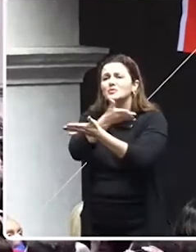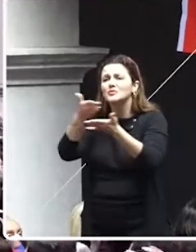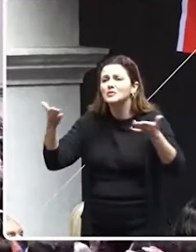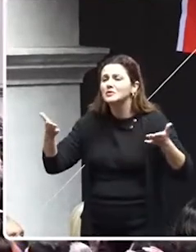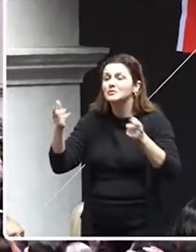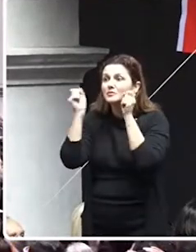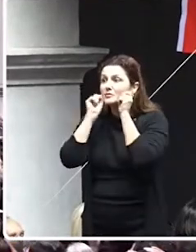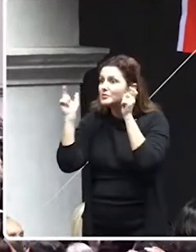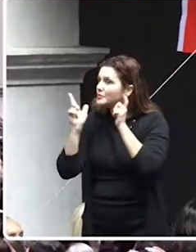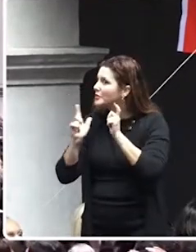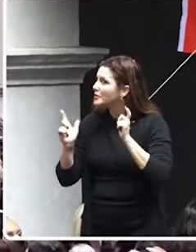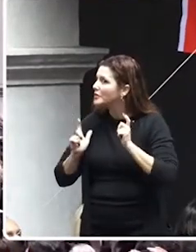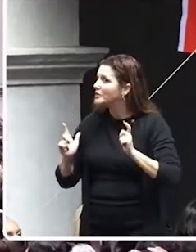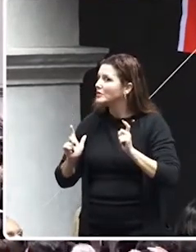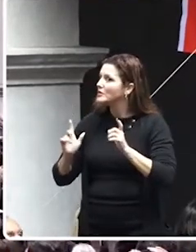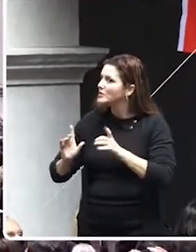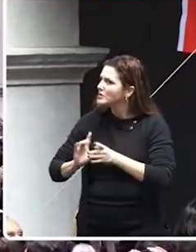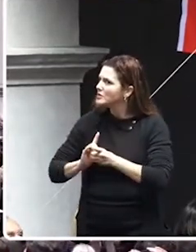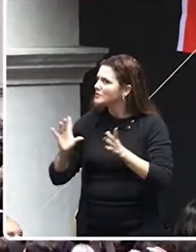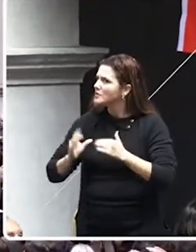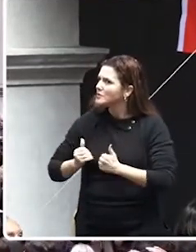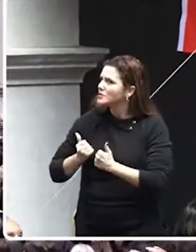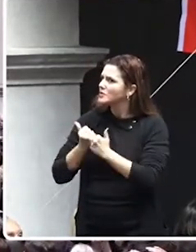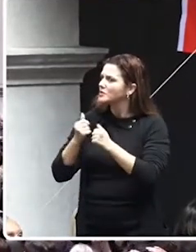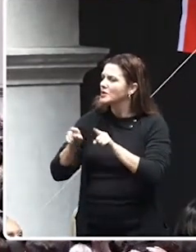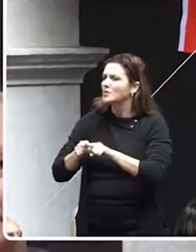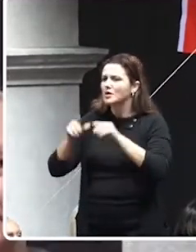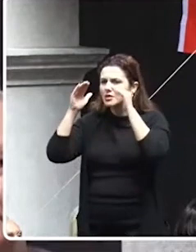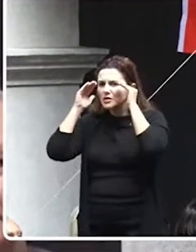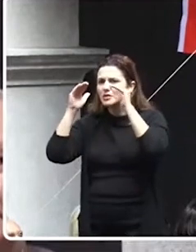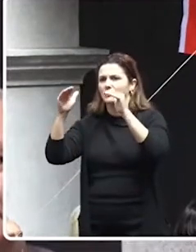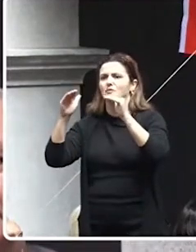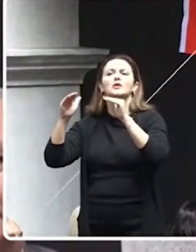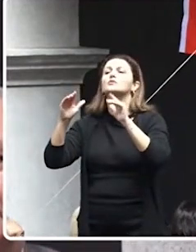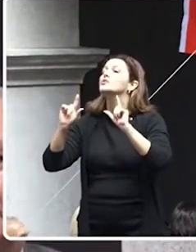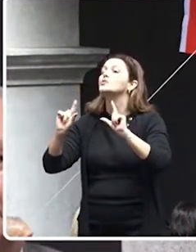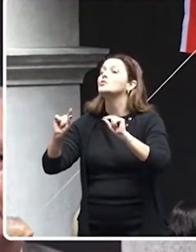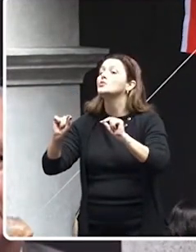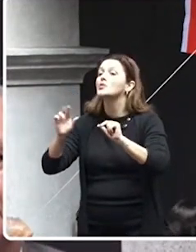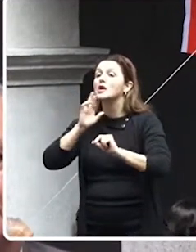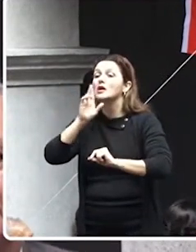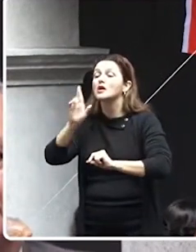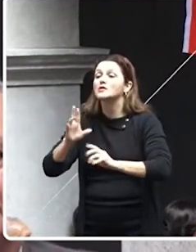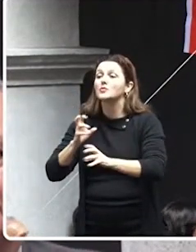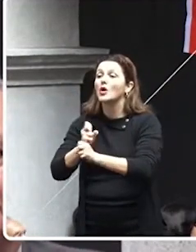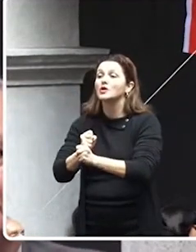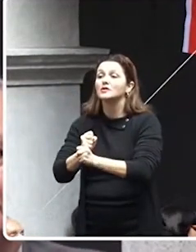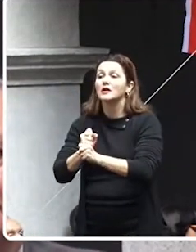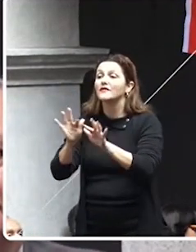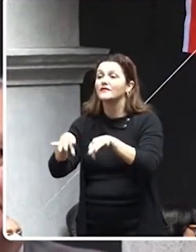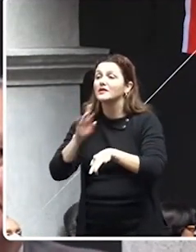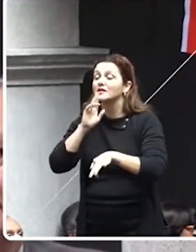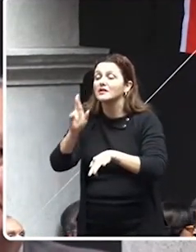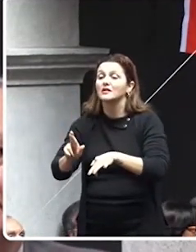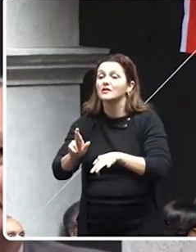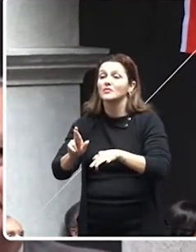ficarem alertas na defesa da democracia e do respeito ao resultado das eleições. No Brasil atual, não há